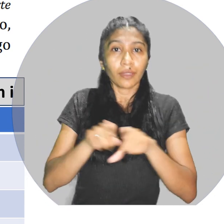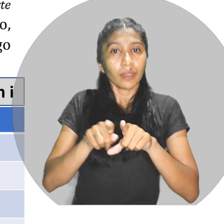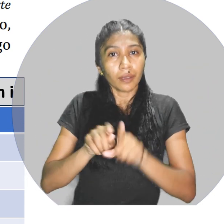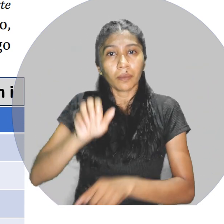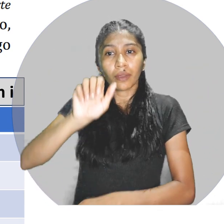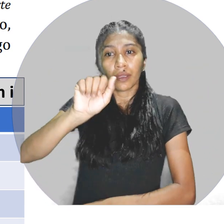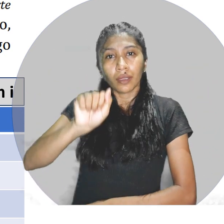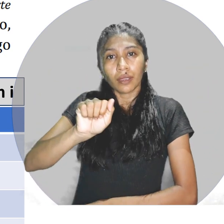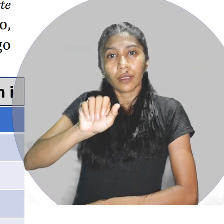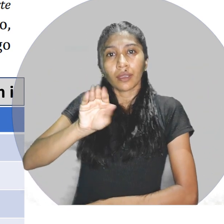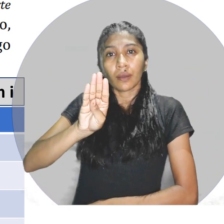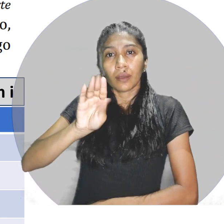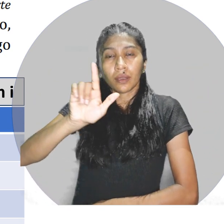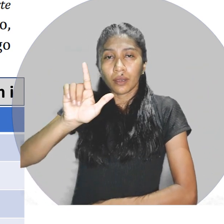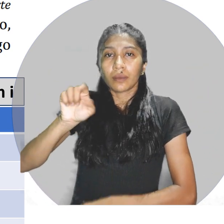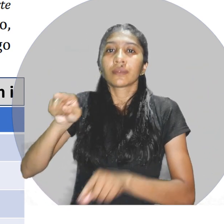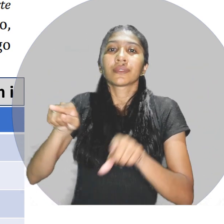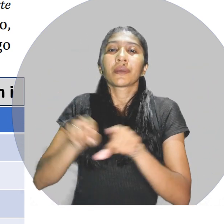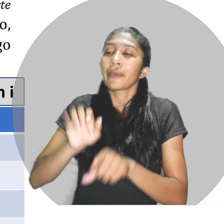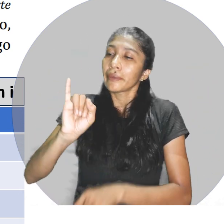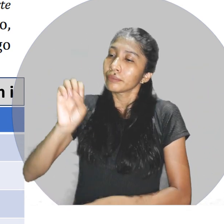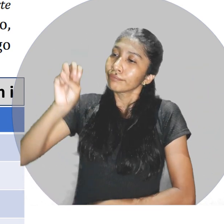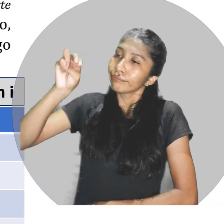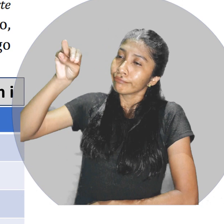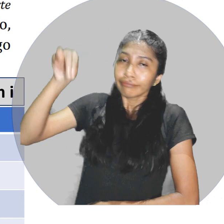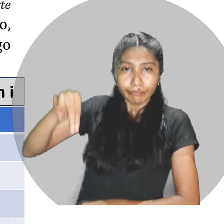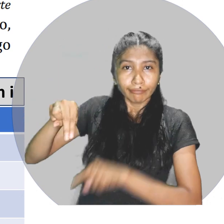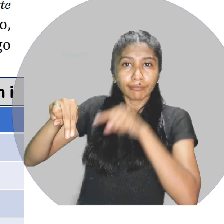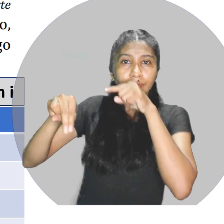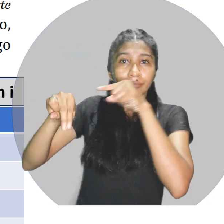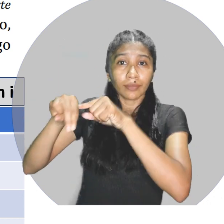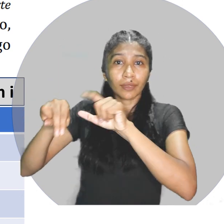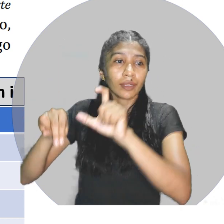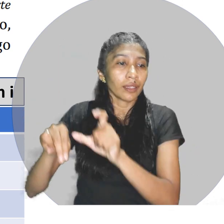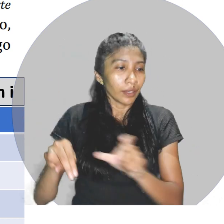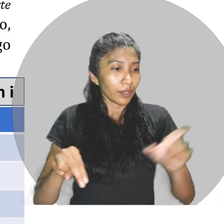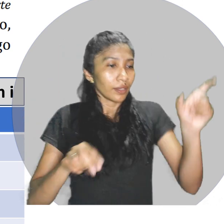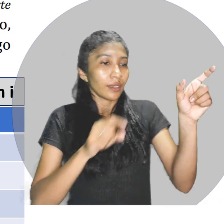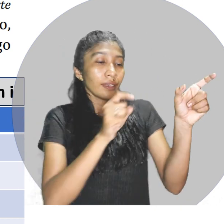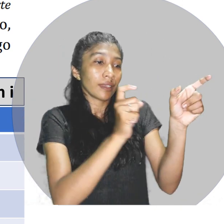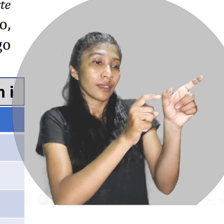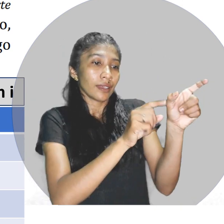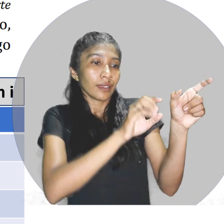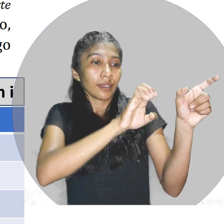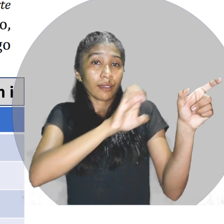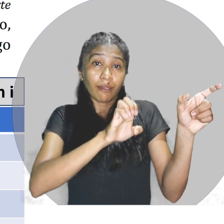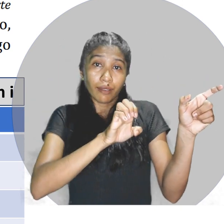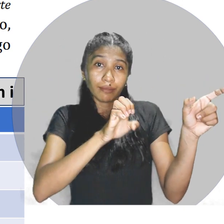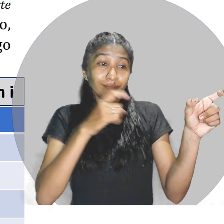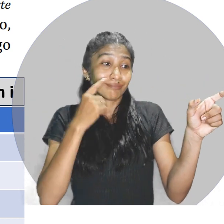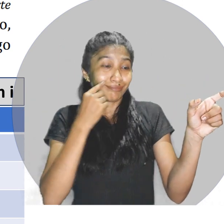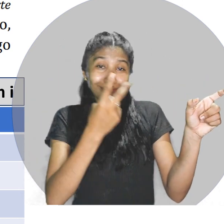faz em i, posto que o ablativo da palavra ao lado é em e.